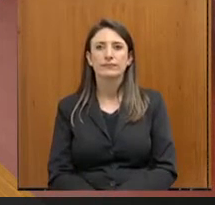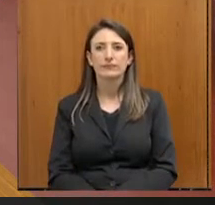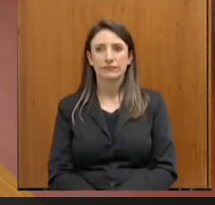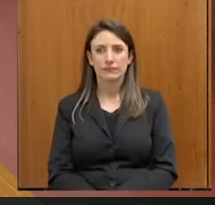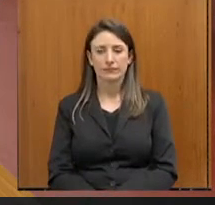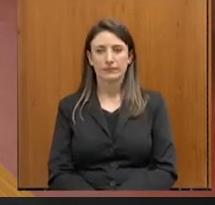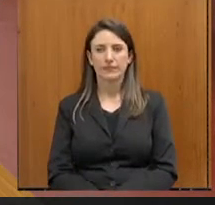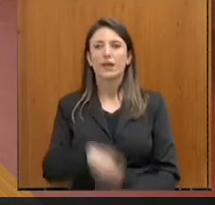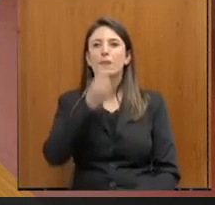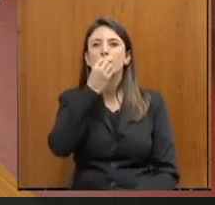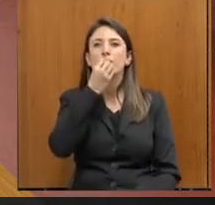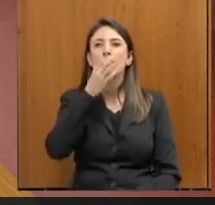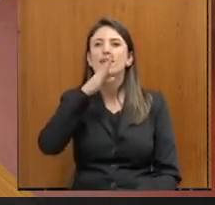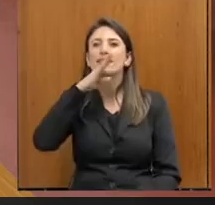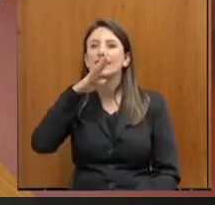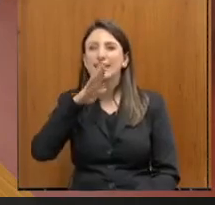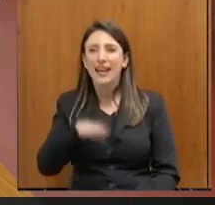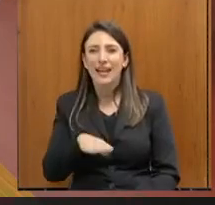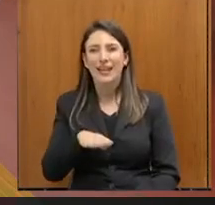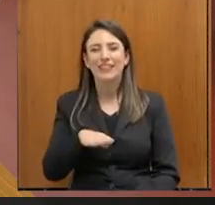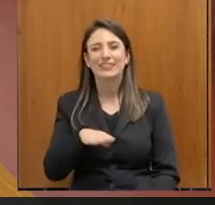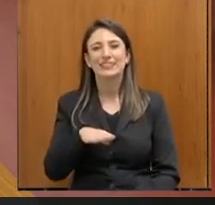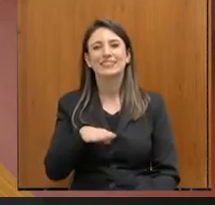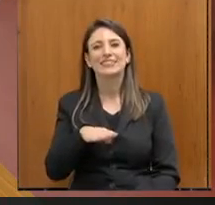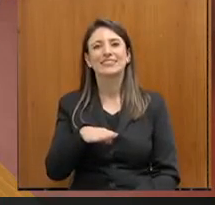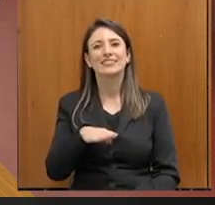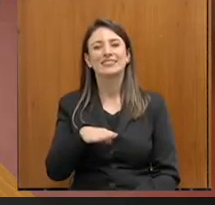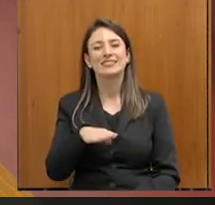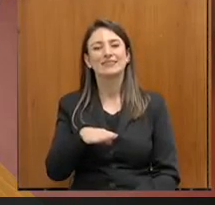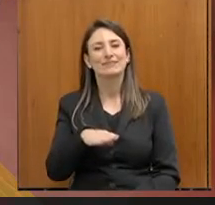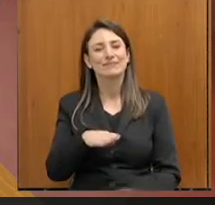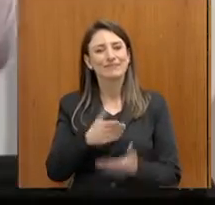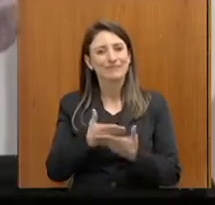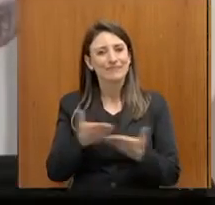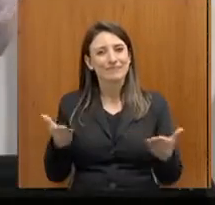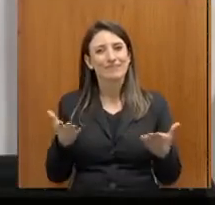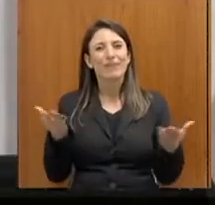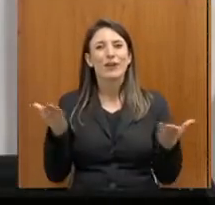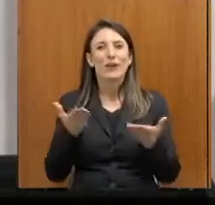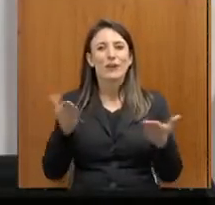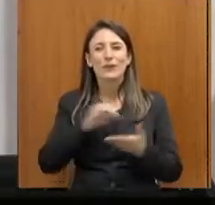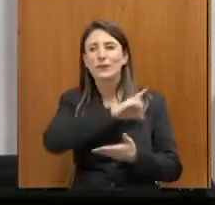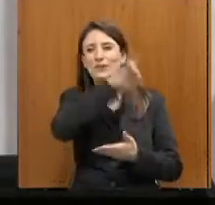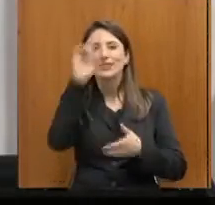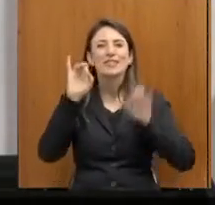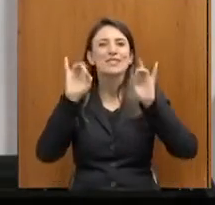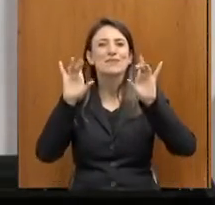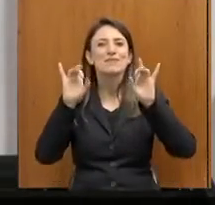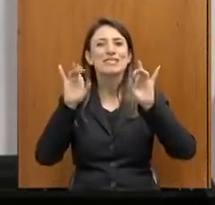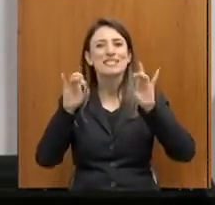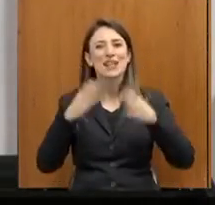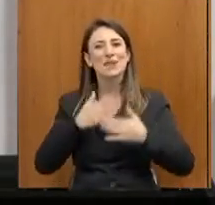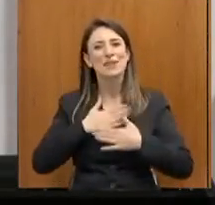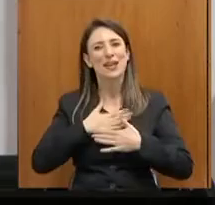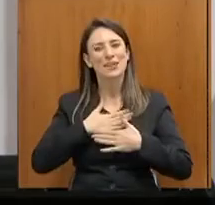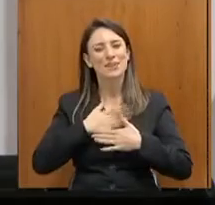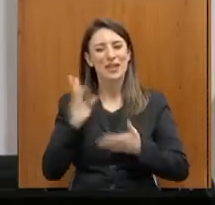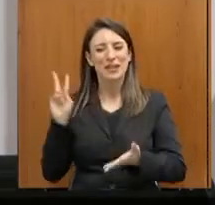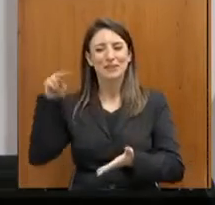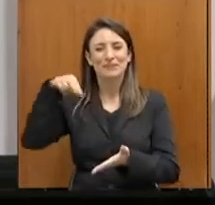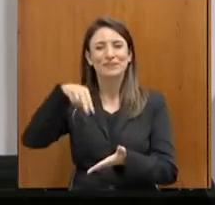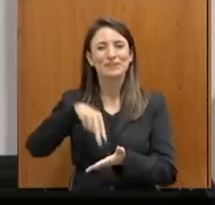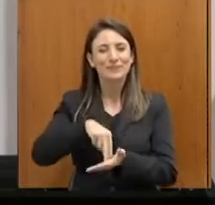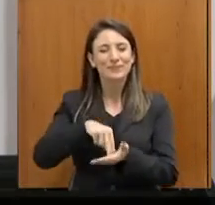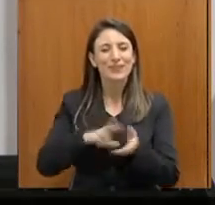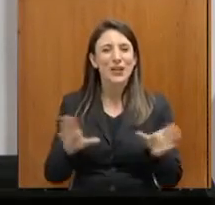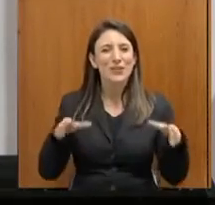boa tarde hoje é um dia até especial para mim que a gente tá aqui nessa comissão